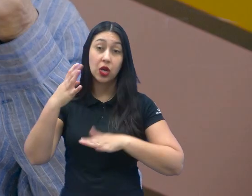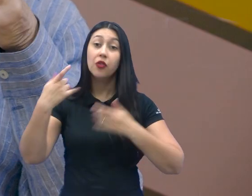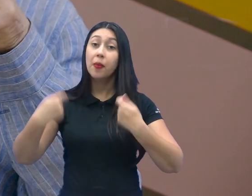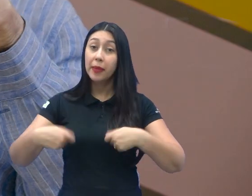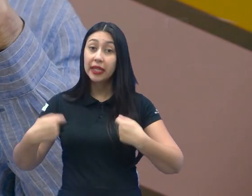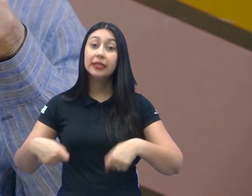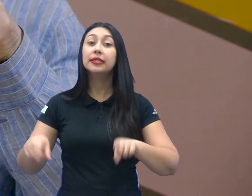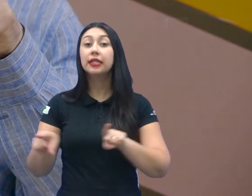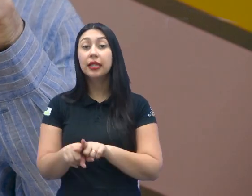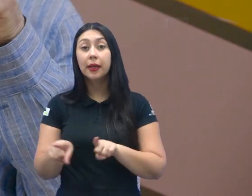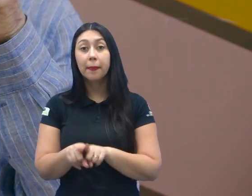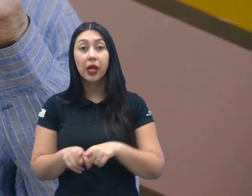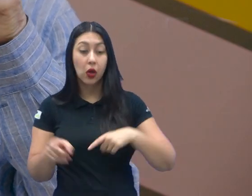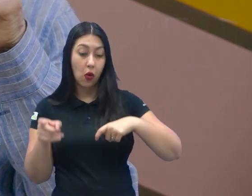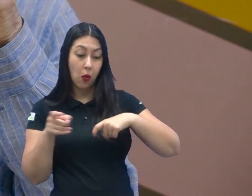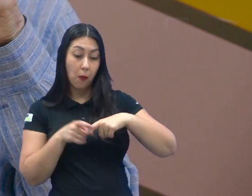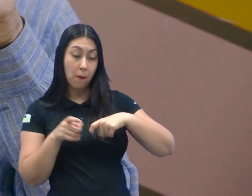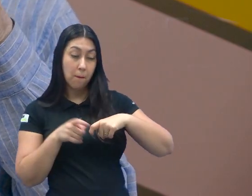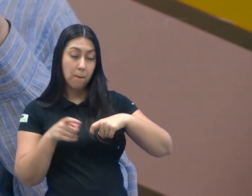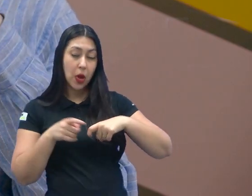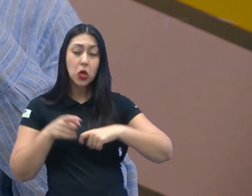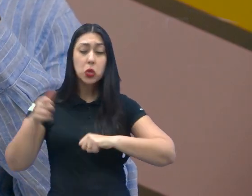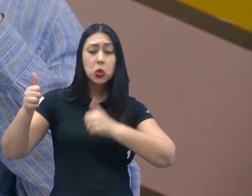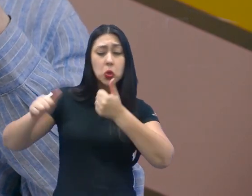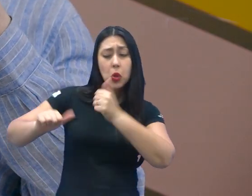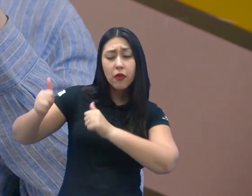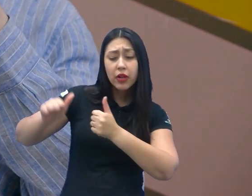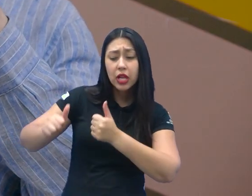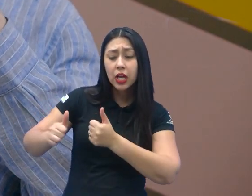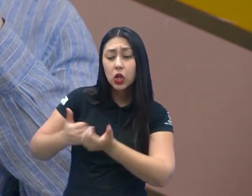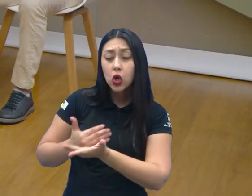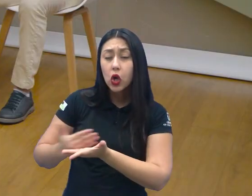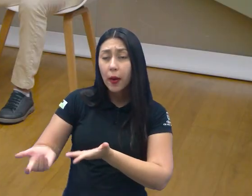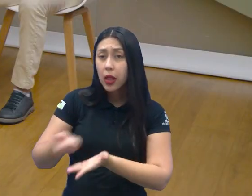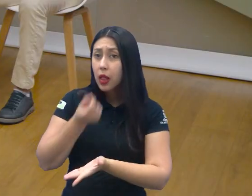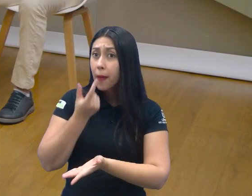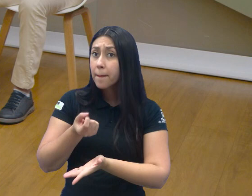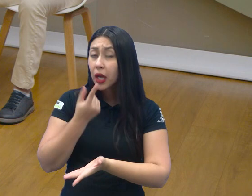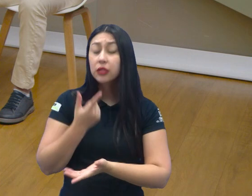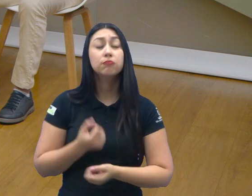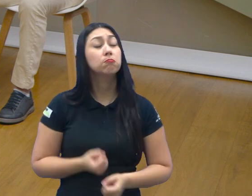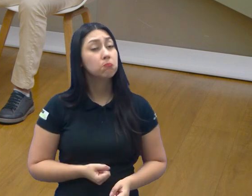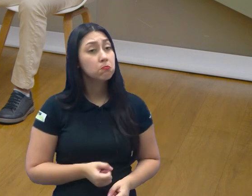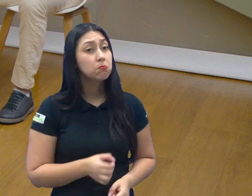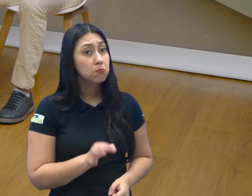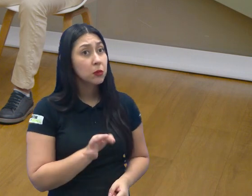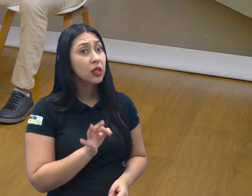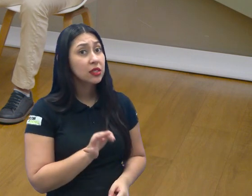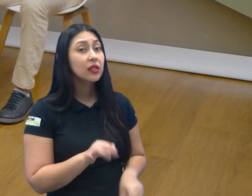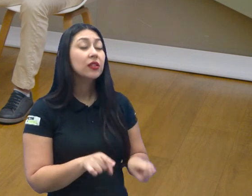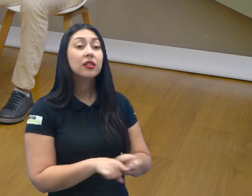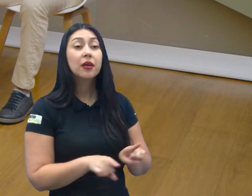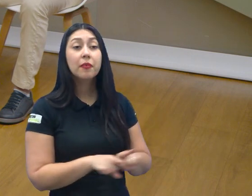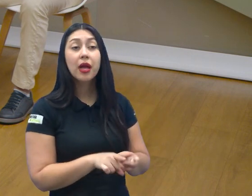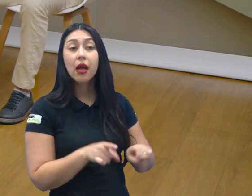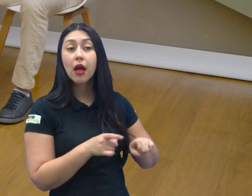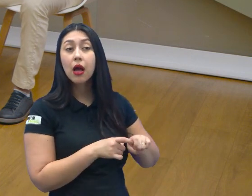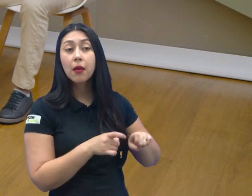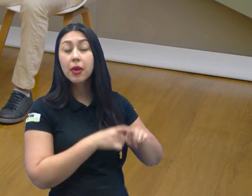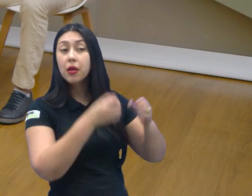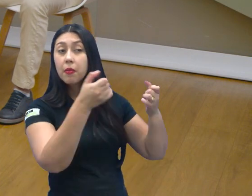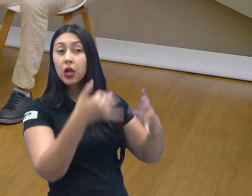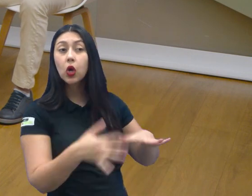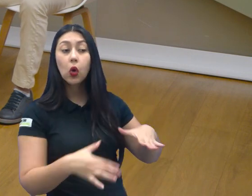que o médico avalie e veja a necessidade de entrar com antibiótico ou não. Perfeito. E a doutora falou ali sobre a questão do